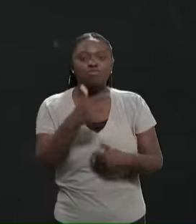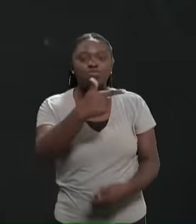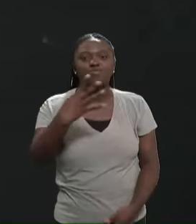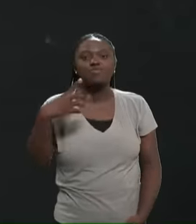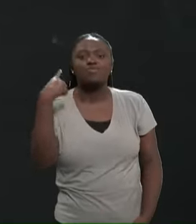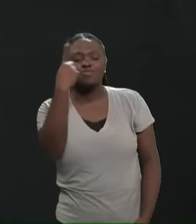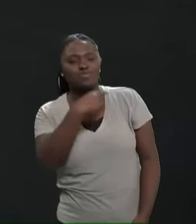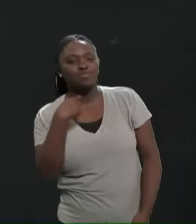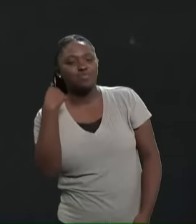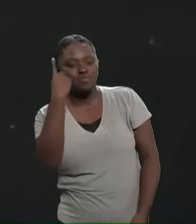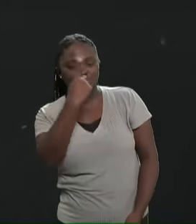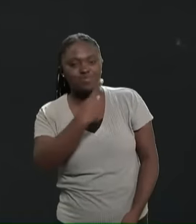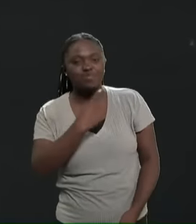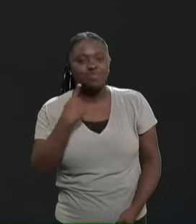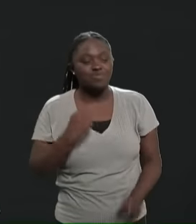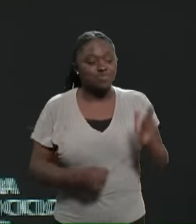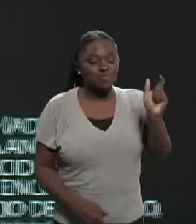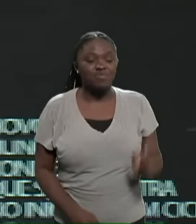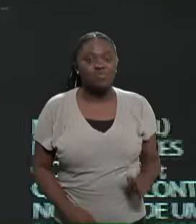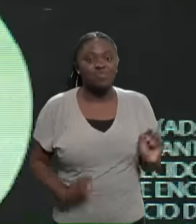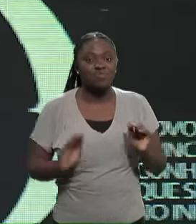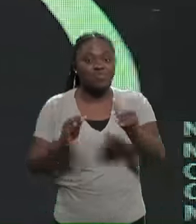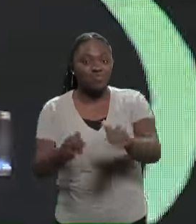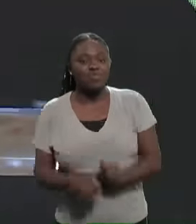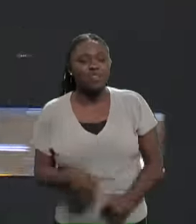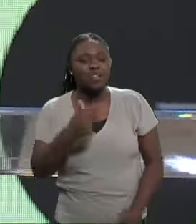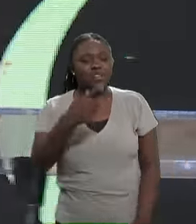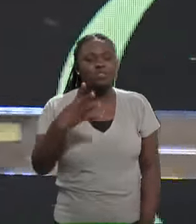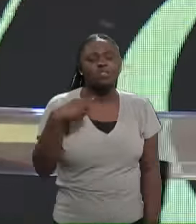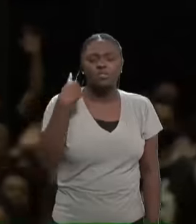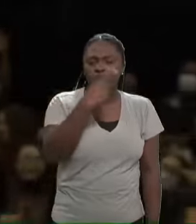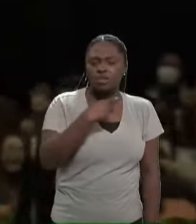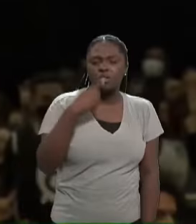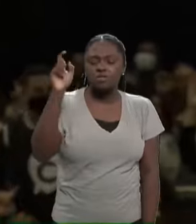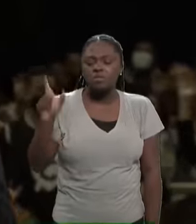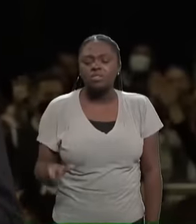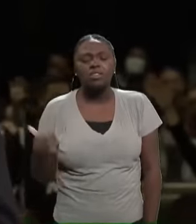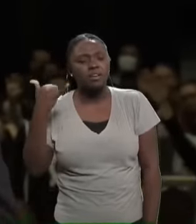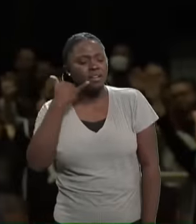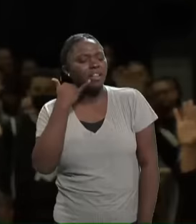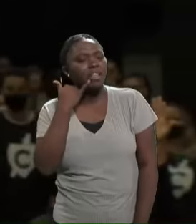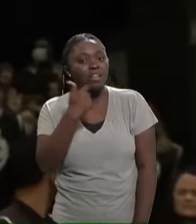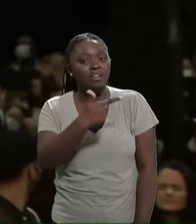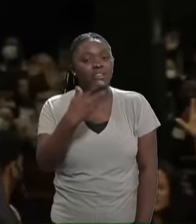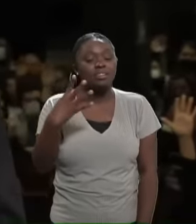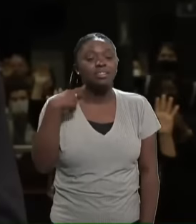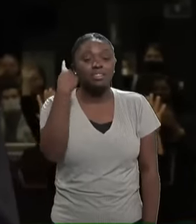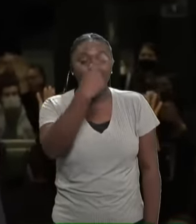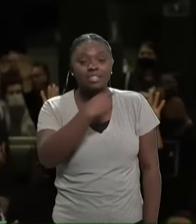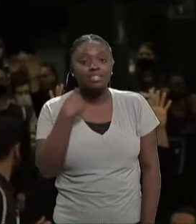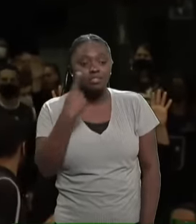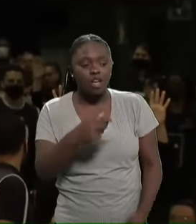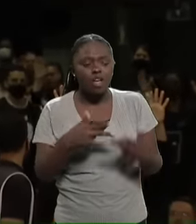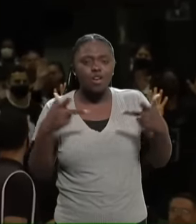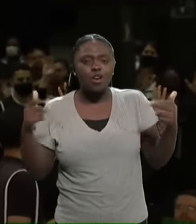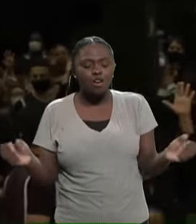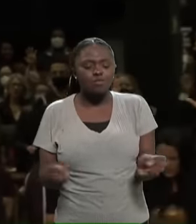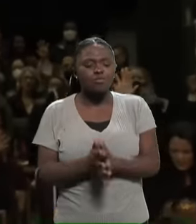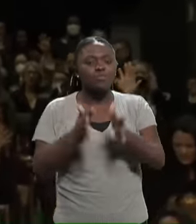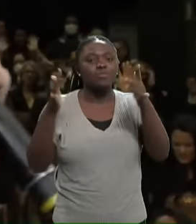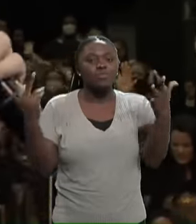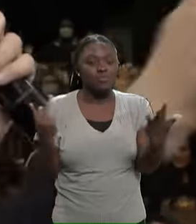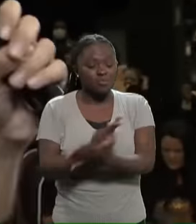horas, um correio eletrônico vai chegar. Em 24 horas, alguém vai te ligar. Em 24 horas, aleluia, algo sobrenatural vai